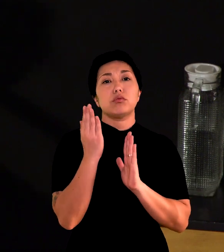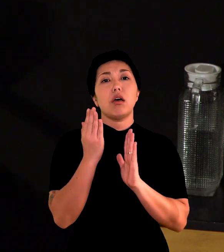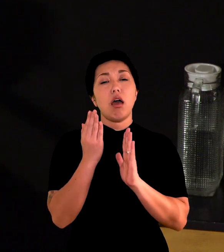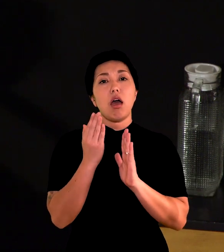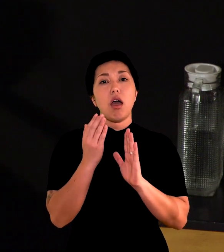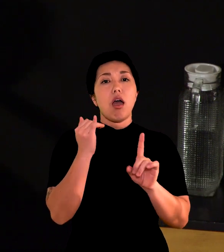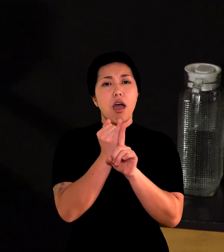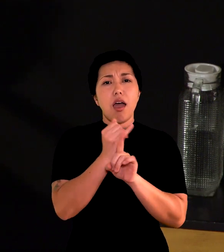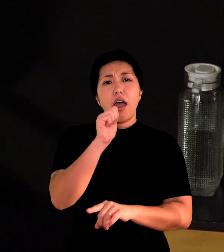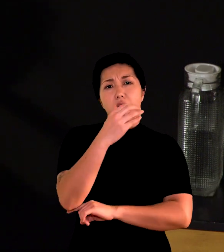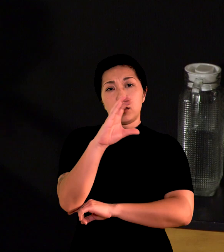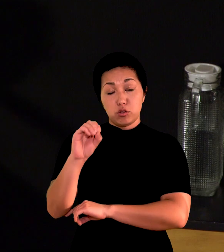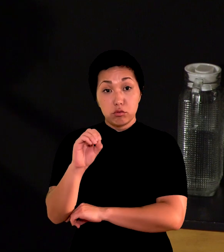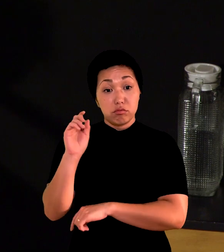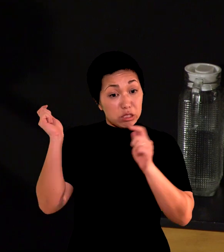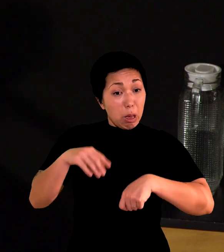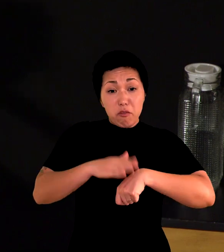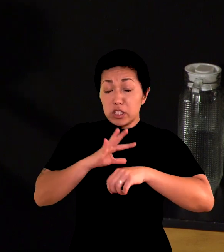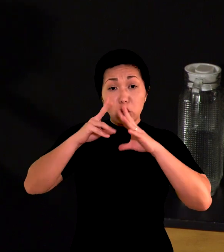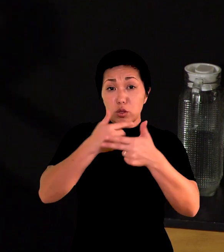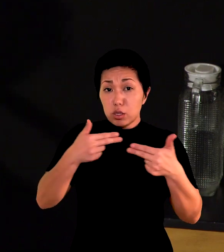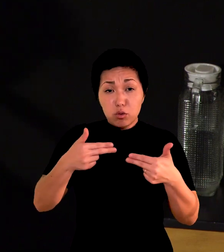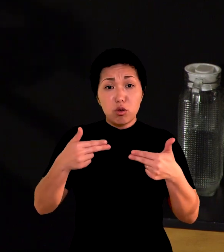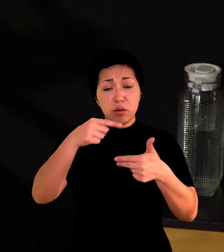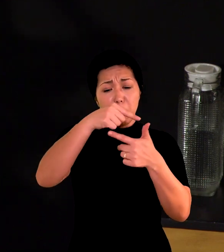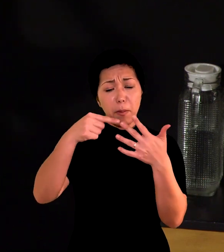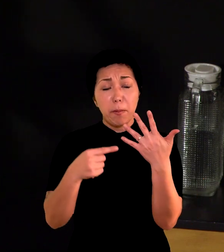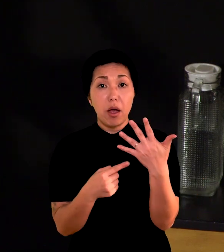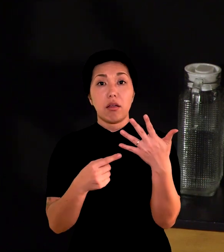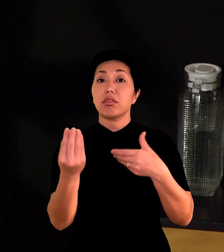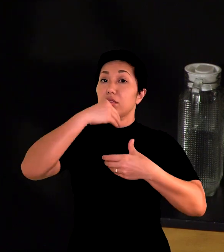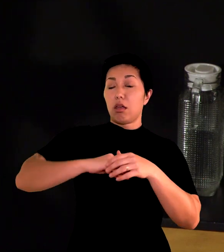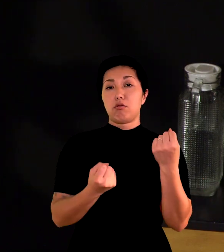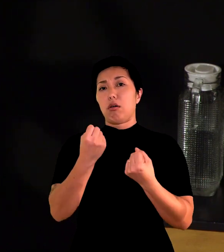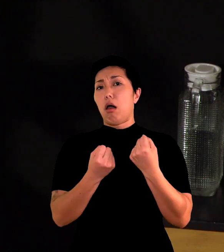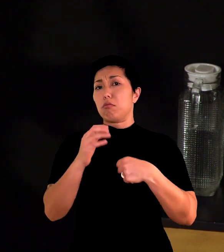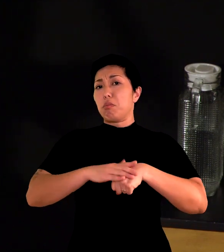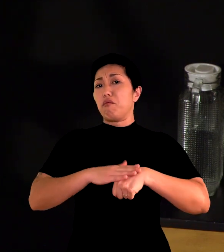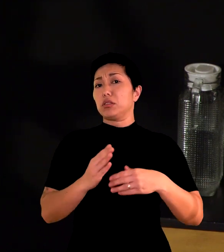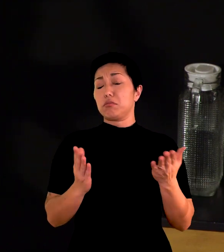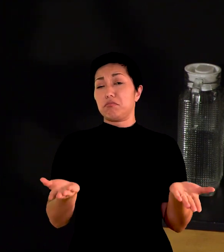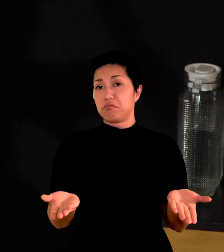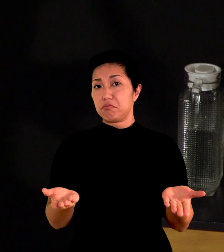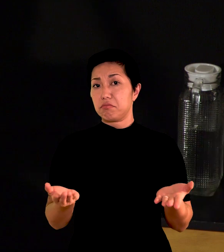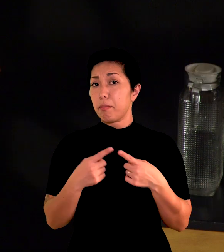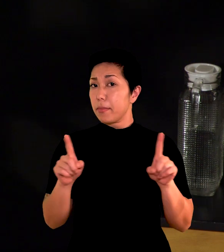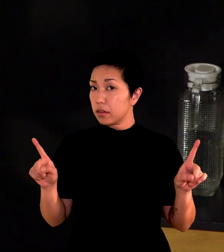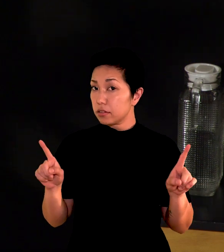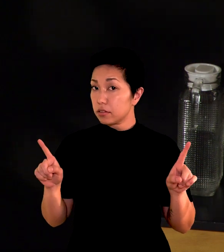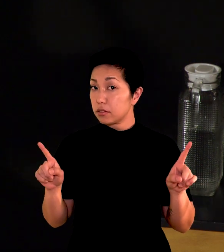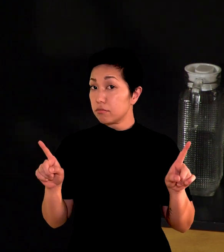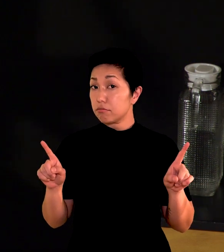aço. É capaz de fazer rolamento, fazer tudo que precisa para o carro. Tá certo? No